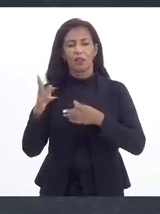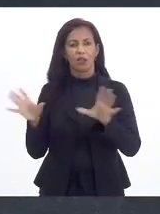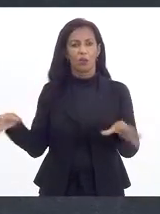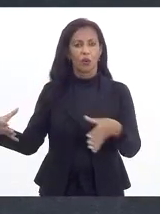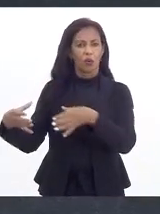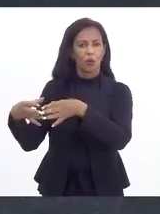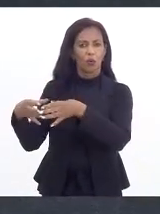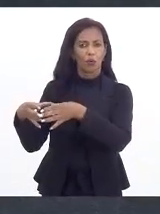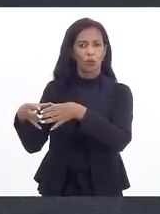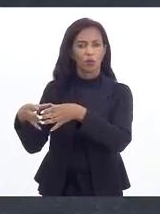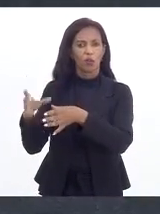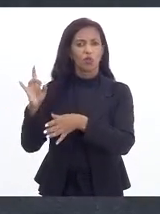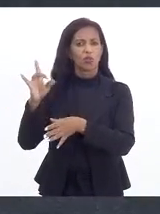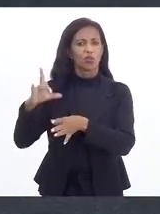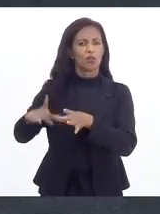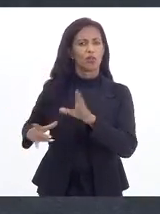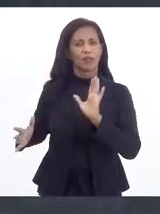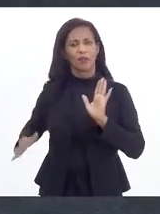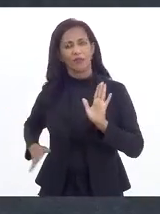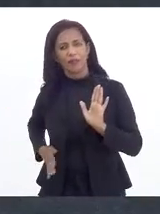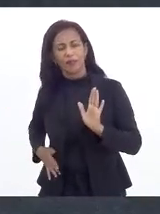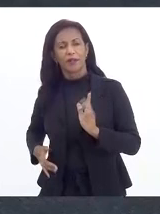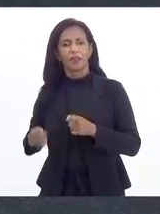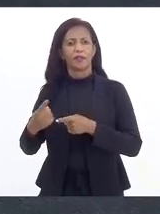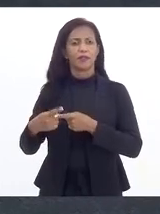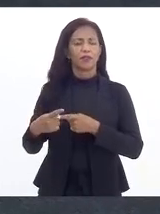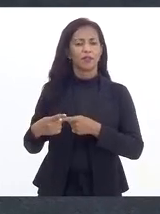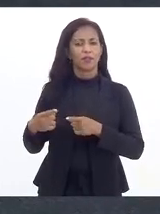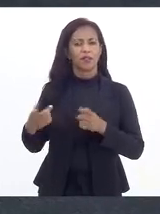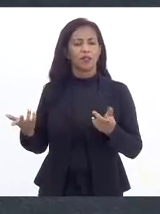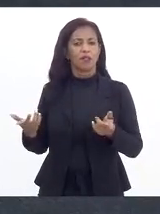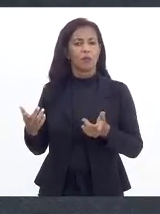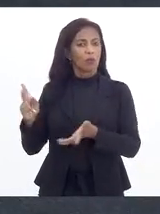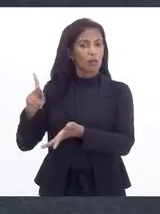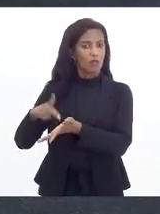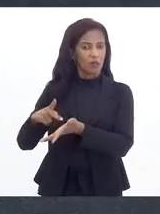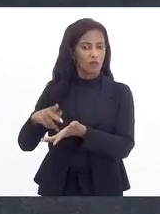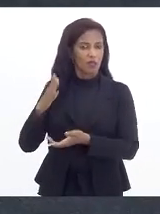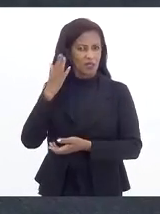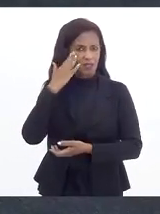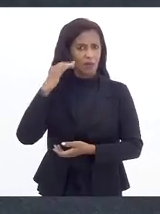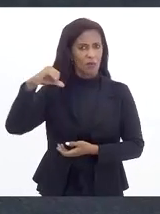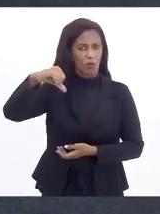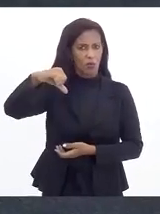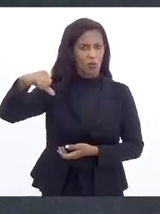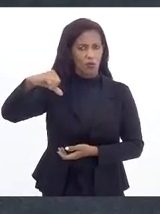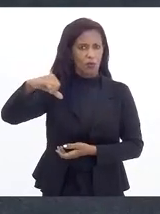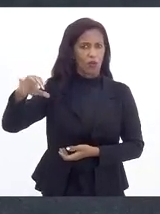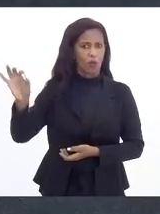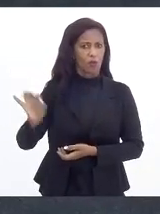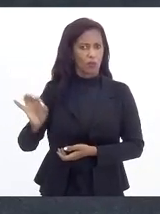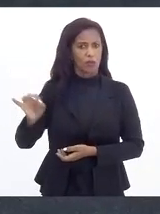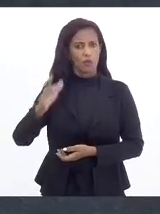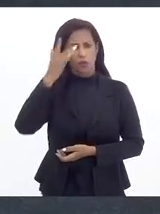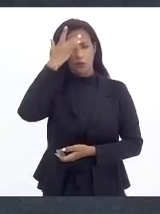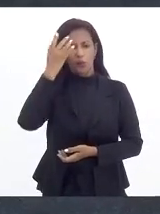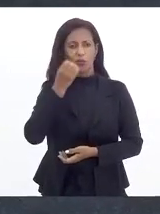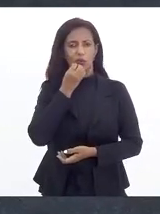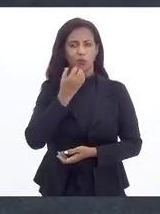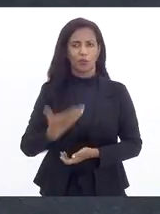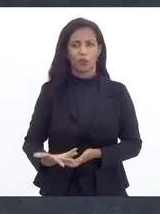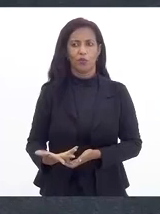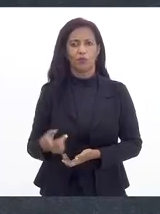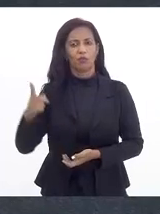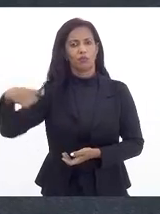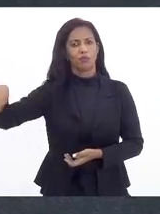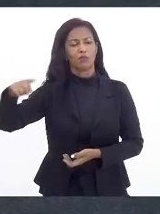comunidade só há traficantes, só há marginais, que, na verdade, o senhor sabe que 99% são pessoas decentes ali, né?